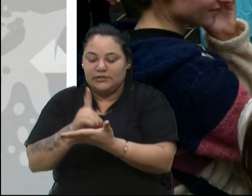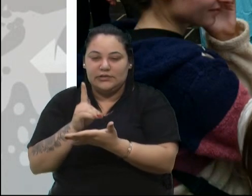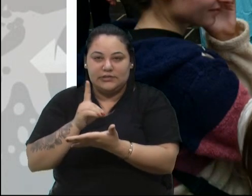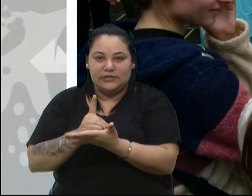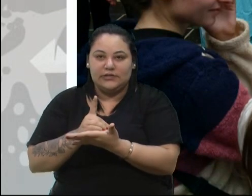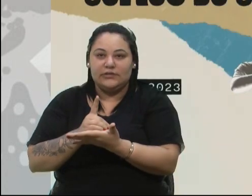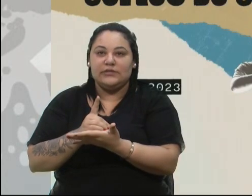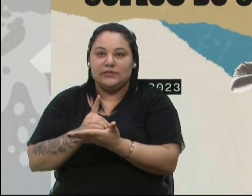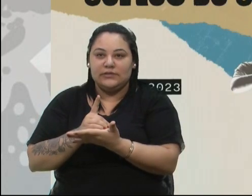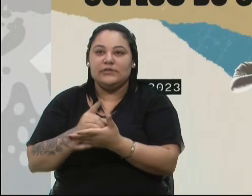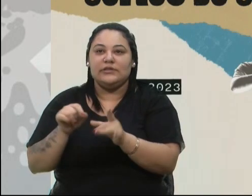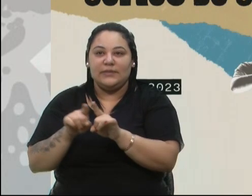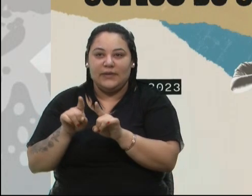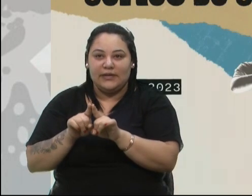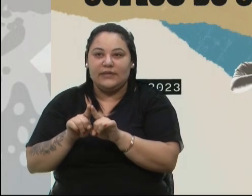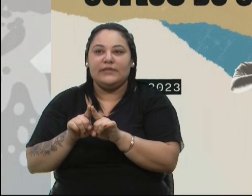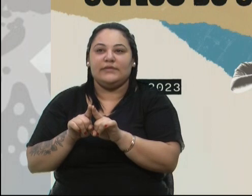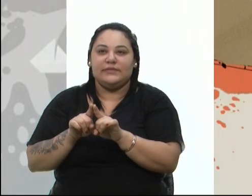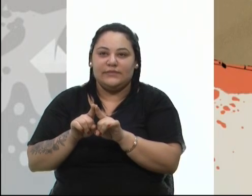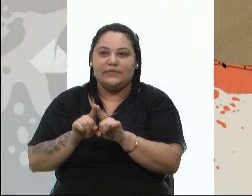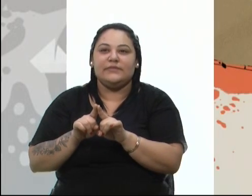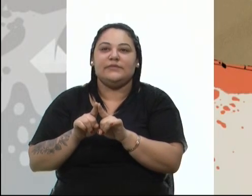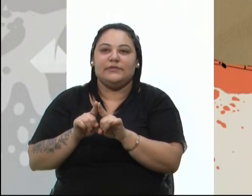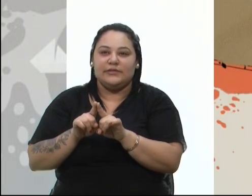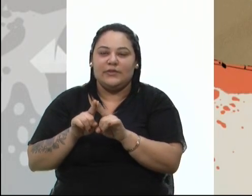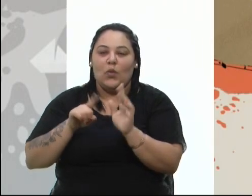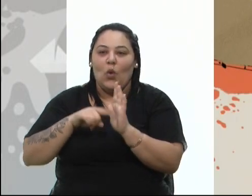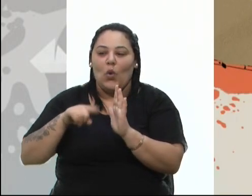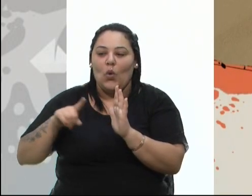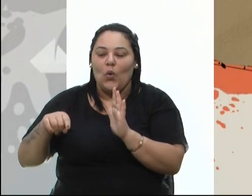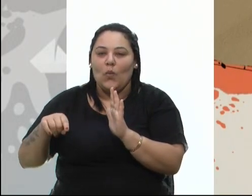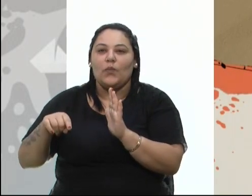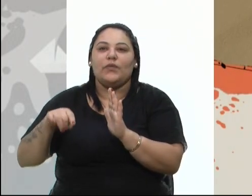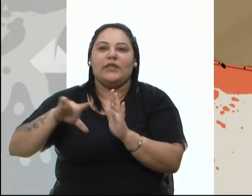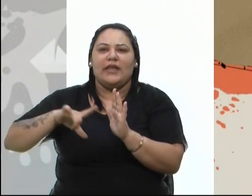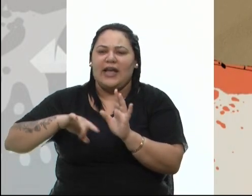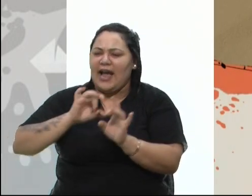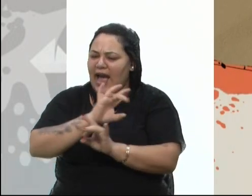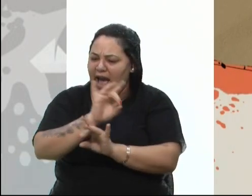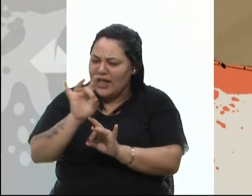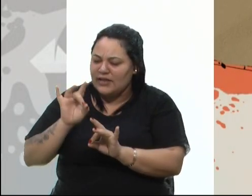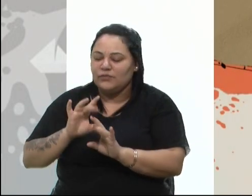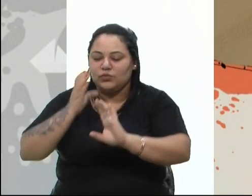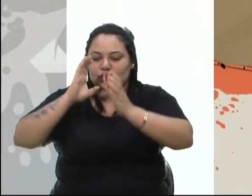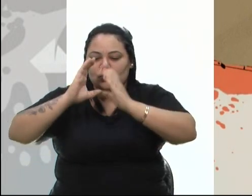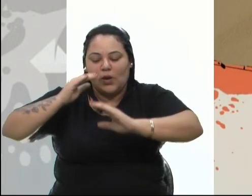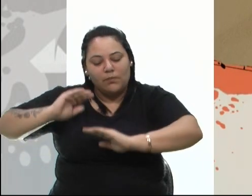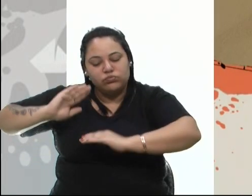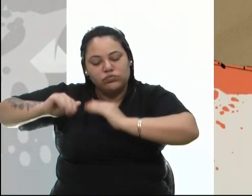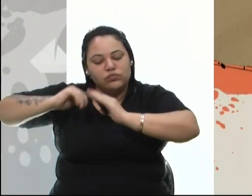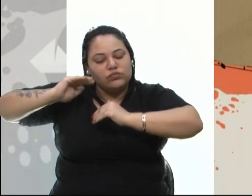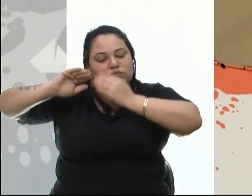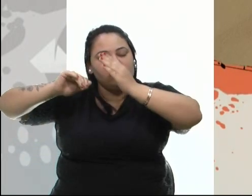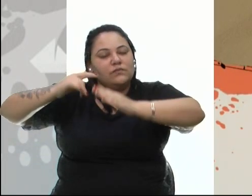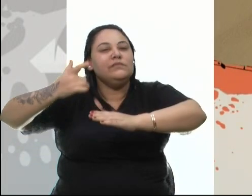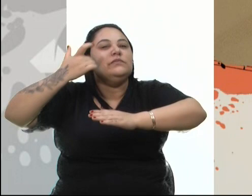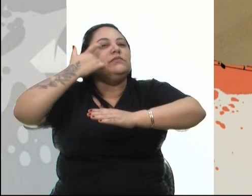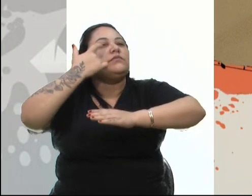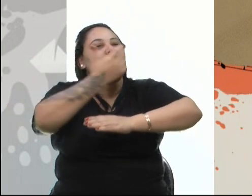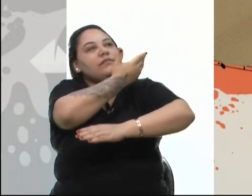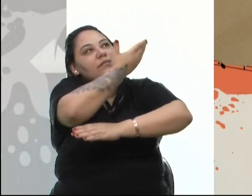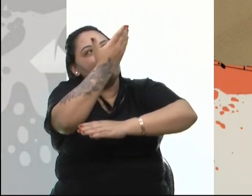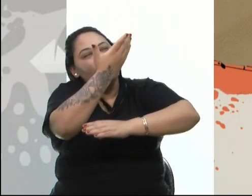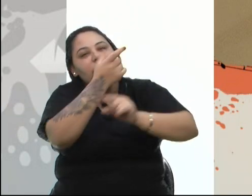enfim, uma galera que, se eu precisaria nominar a cada fase do coro, que vocês viram muito rapidamente nesses